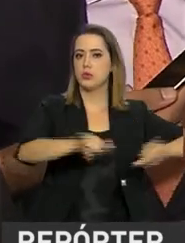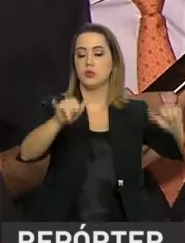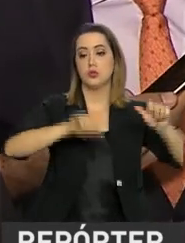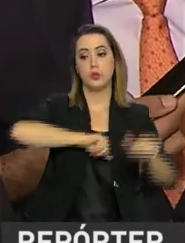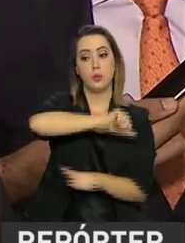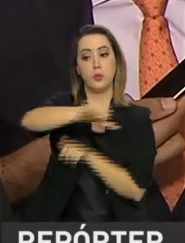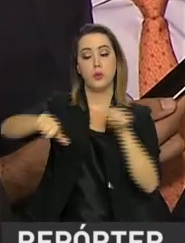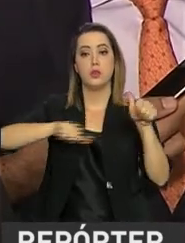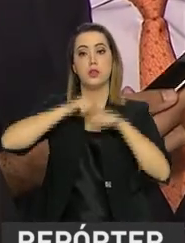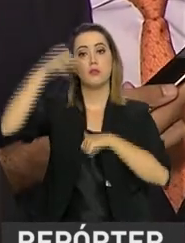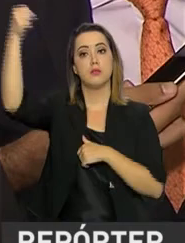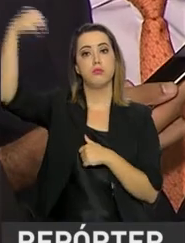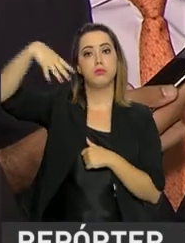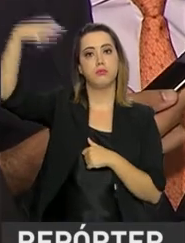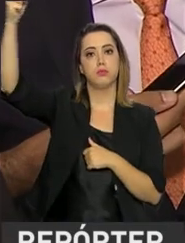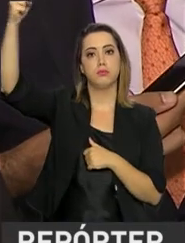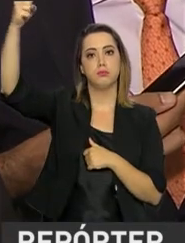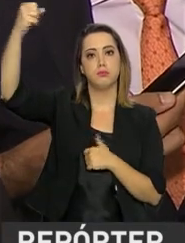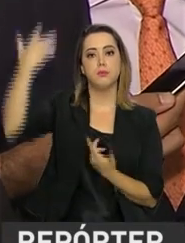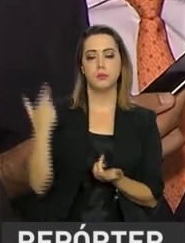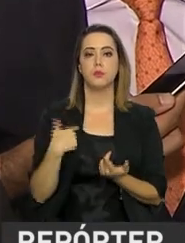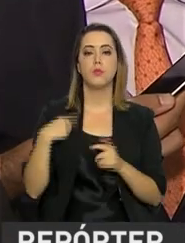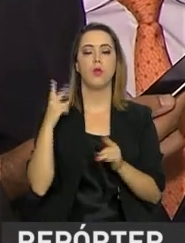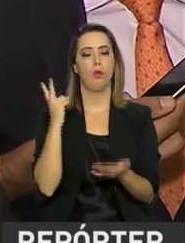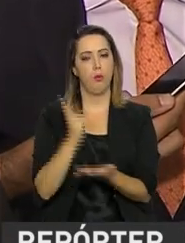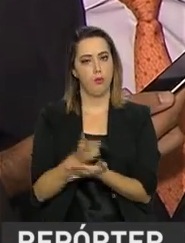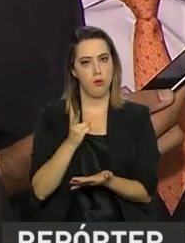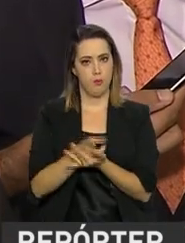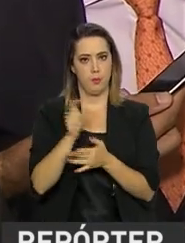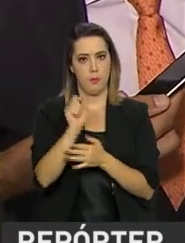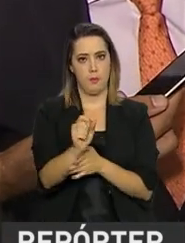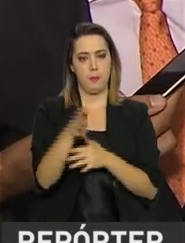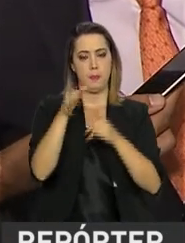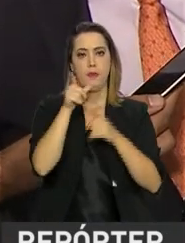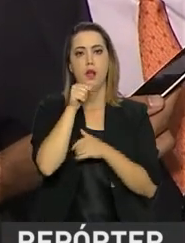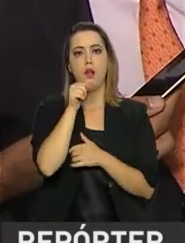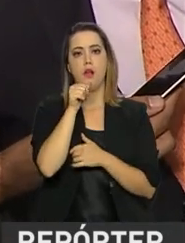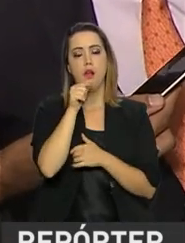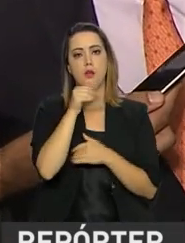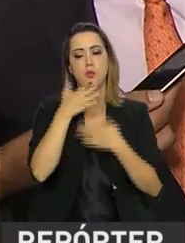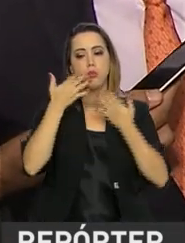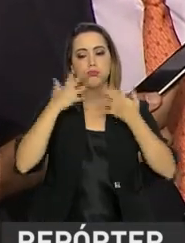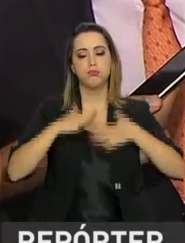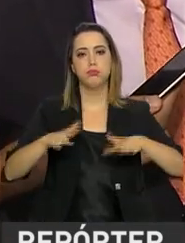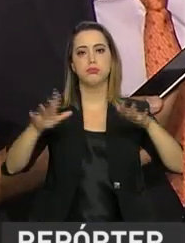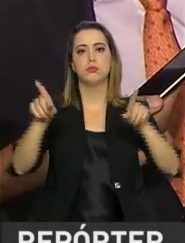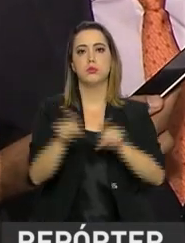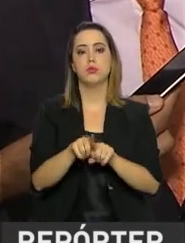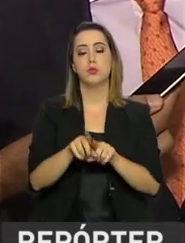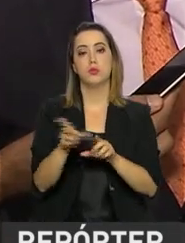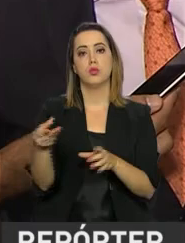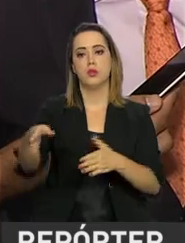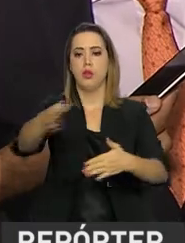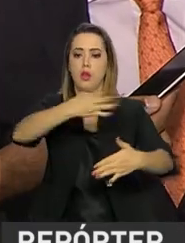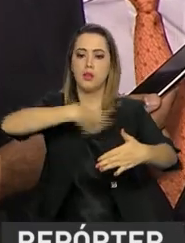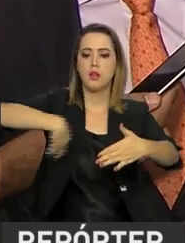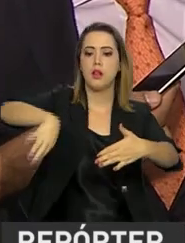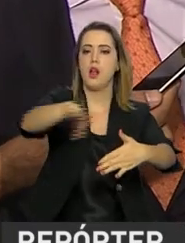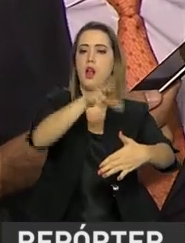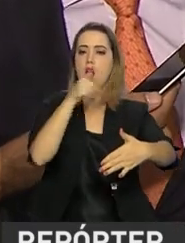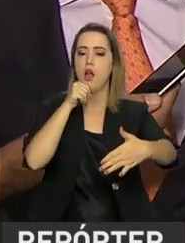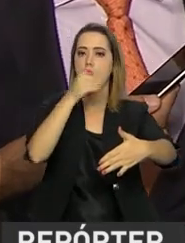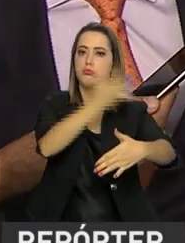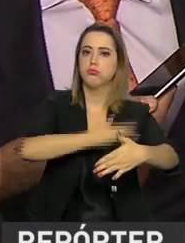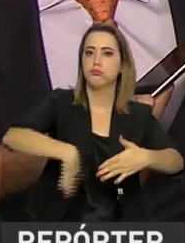ele vai poder fazer isso da mesma forma a questão do abastecimento de água a reserva são de água